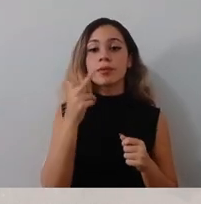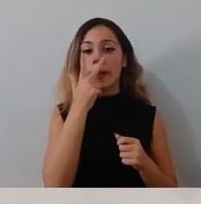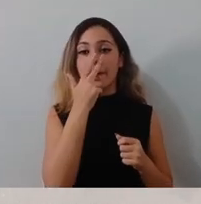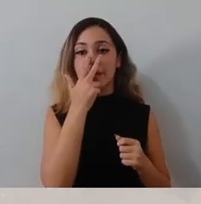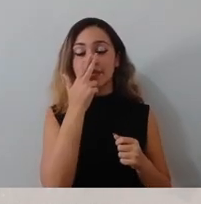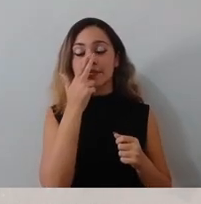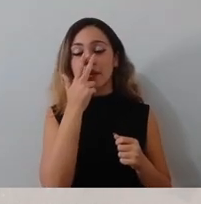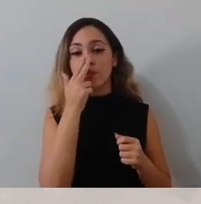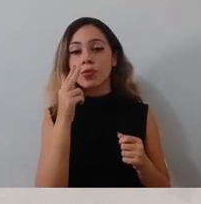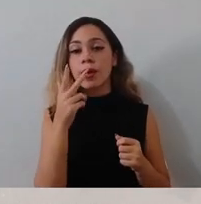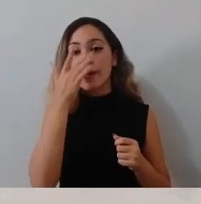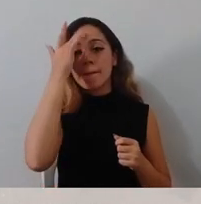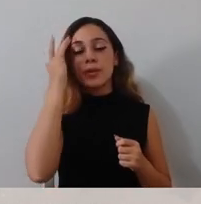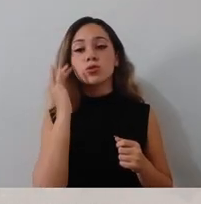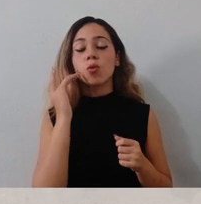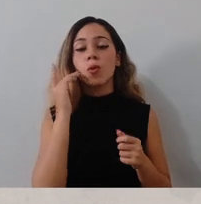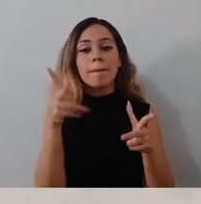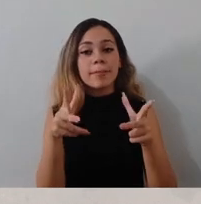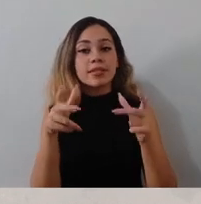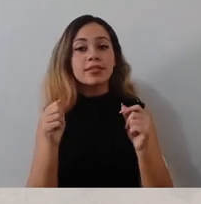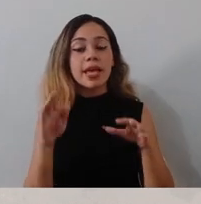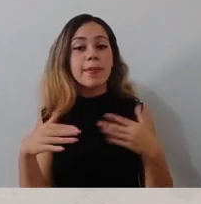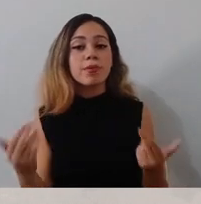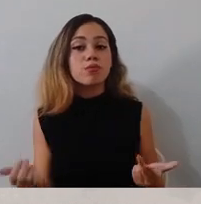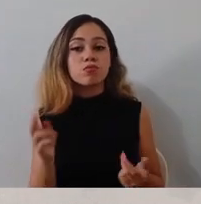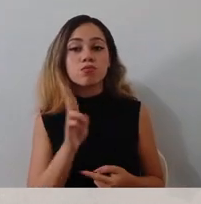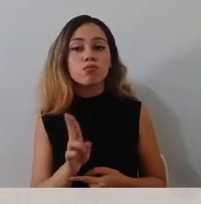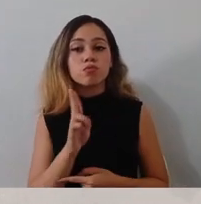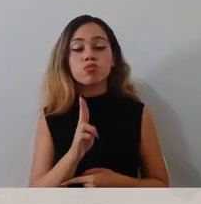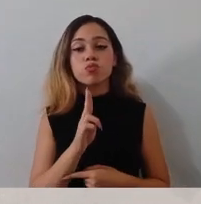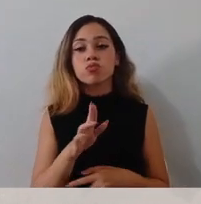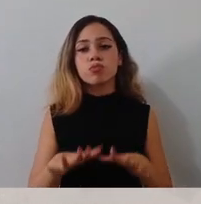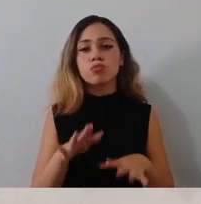você. Algo que é recorrente ou algum